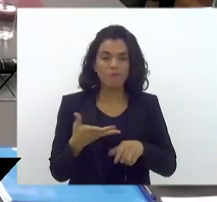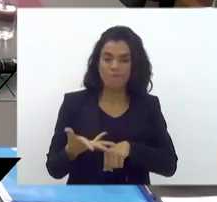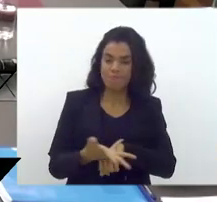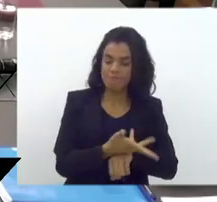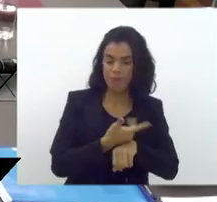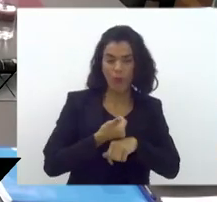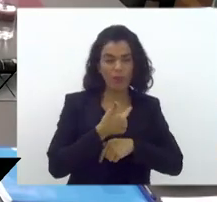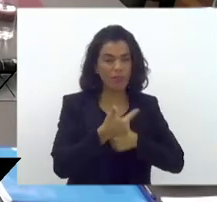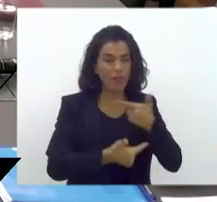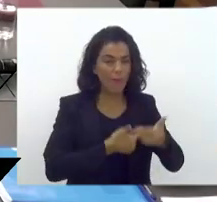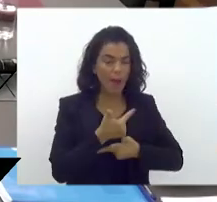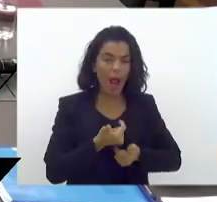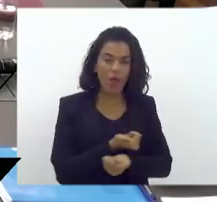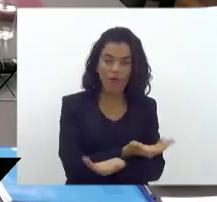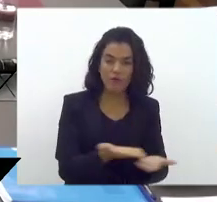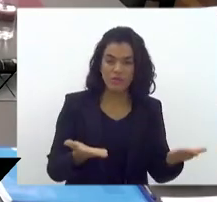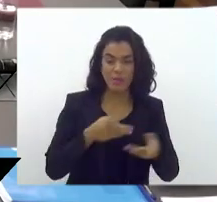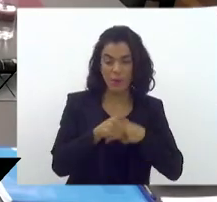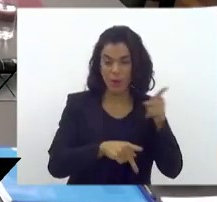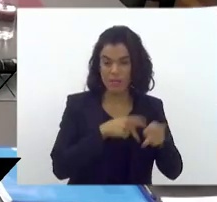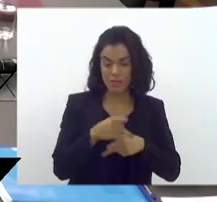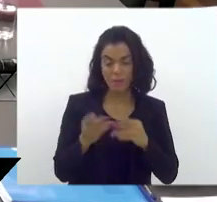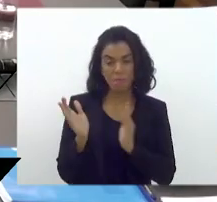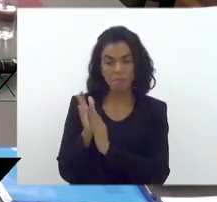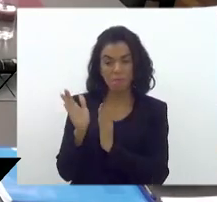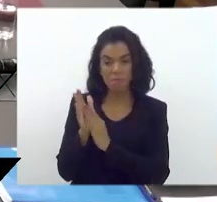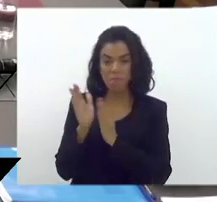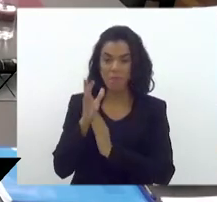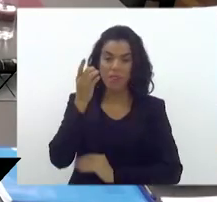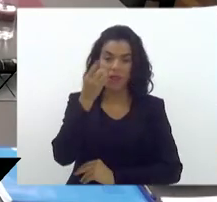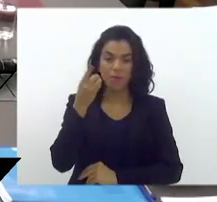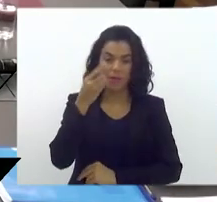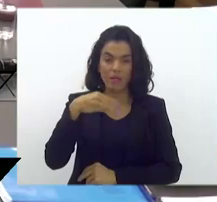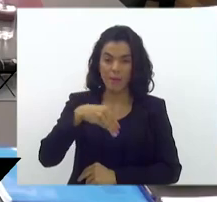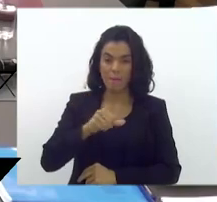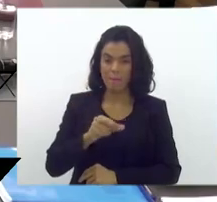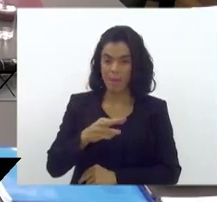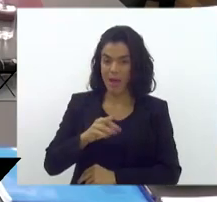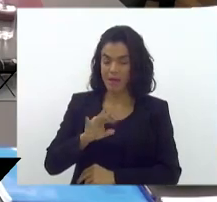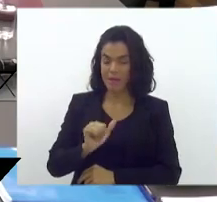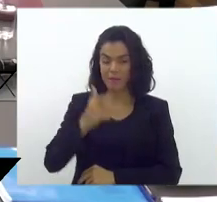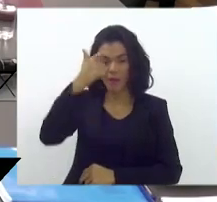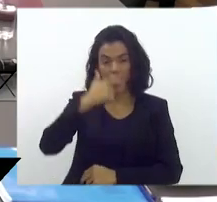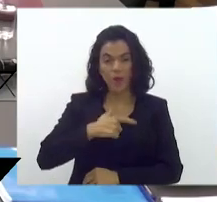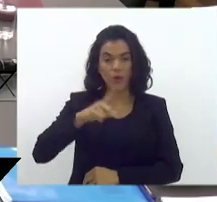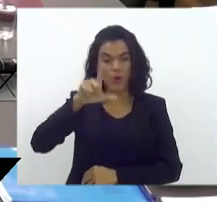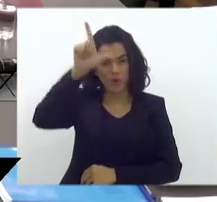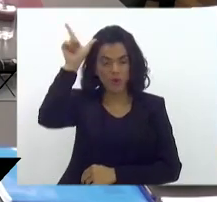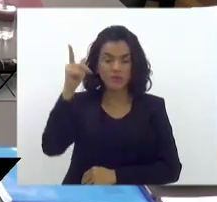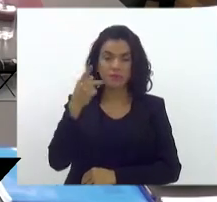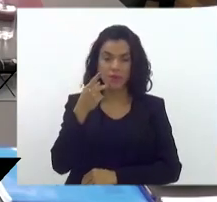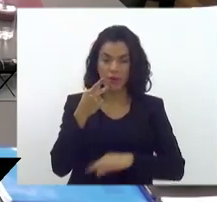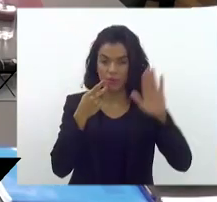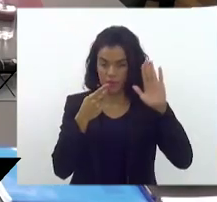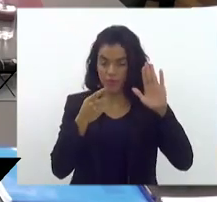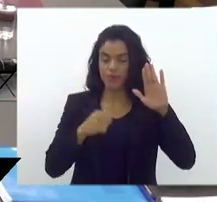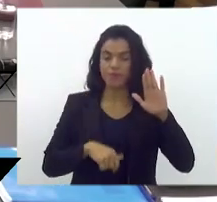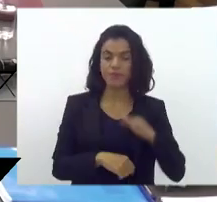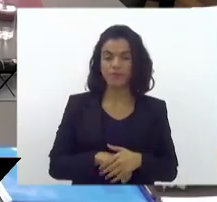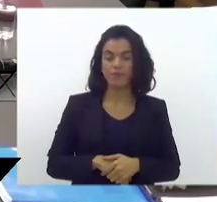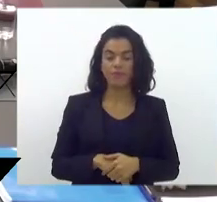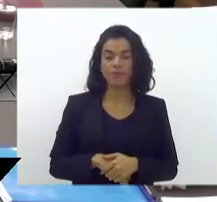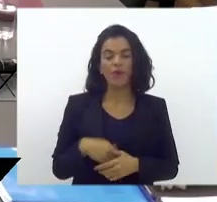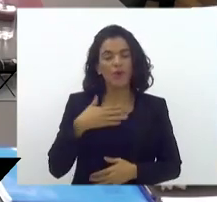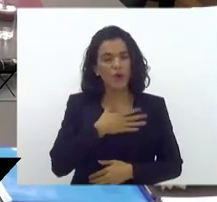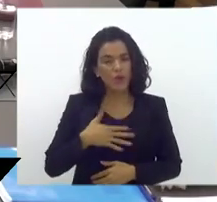para a população. Parabenizar a deputada Marta Rocha. Presidente. Pois não, deputado Luiz Paulo. Pela ordem. Presidente, eu gostaria que